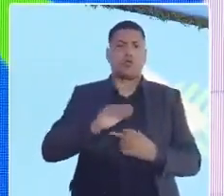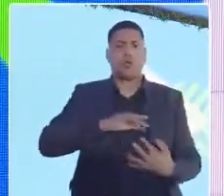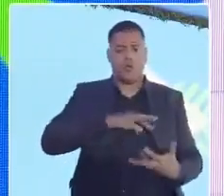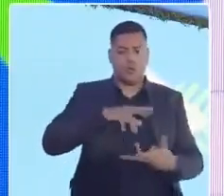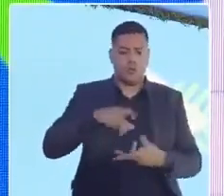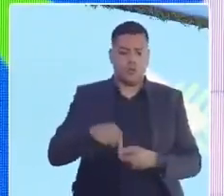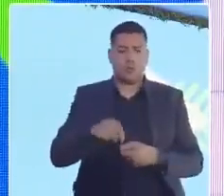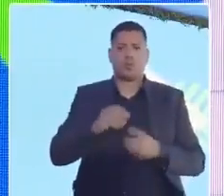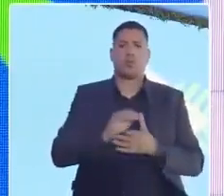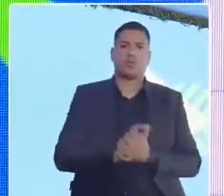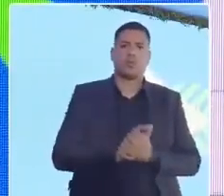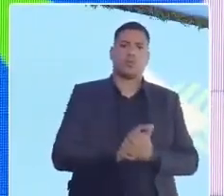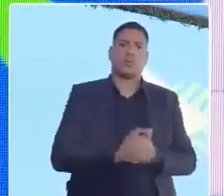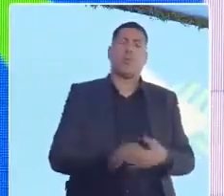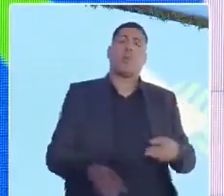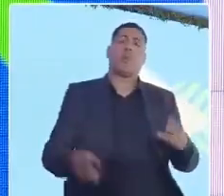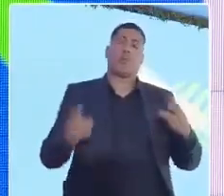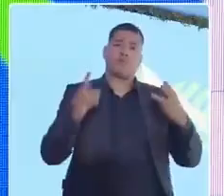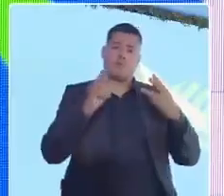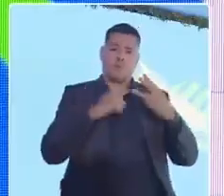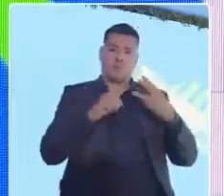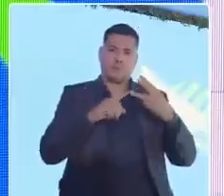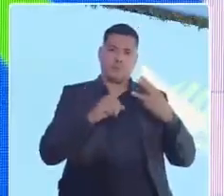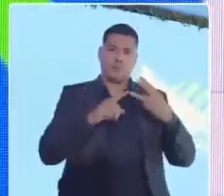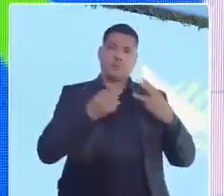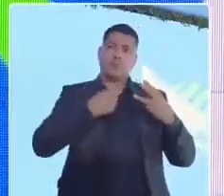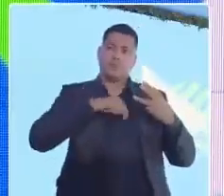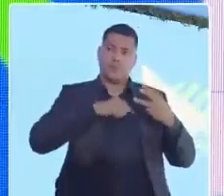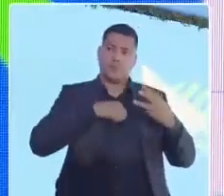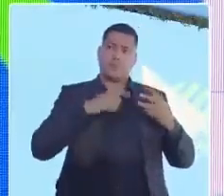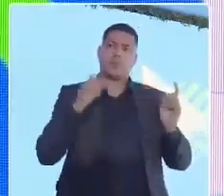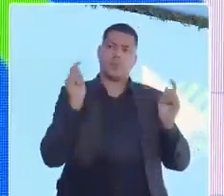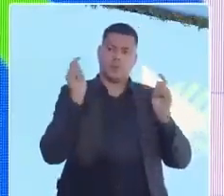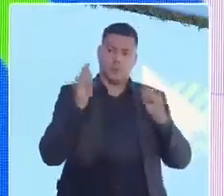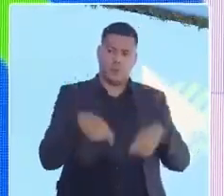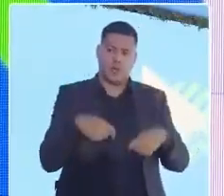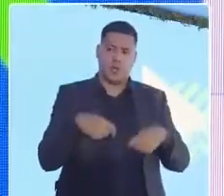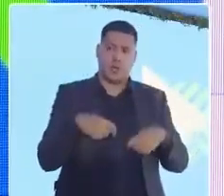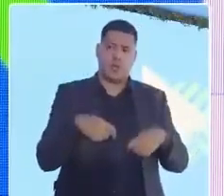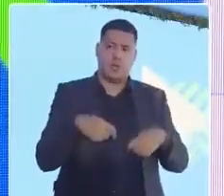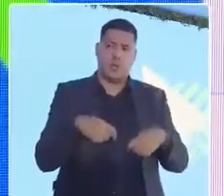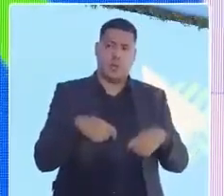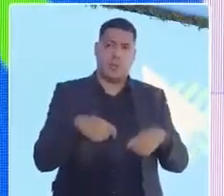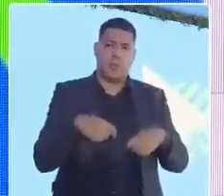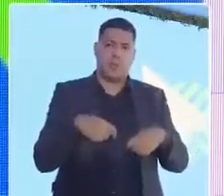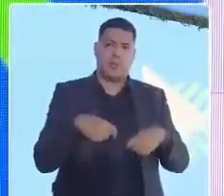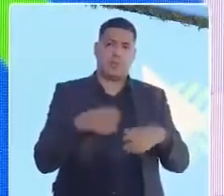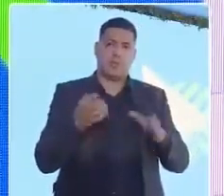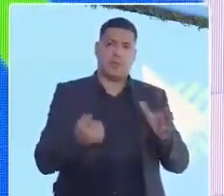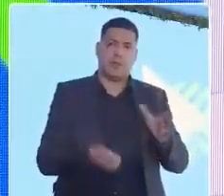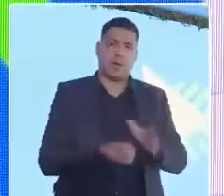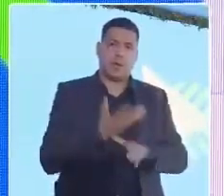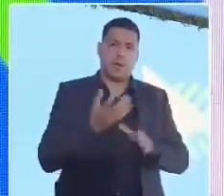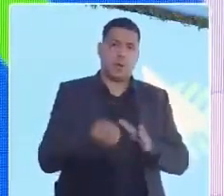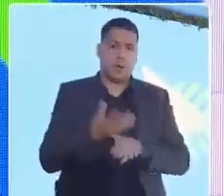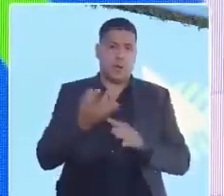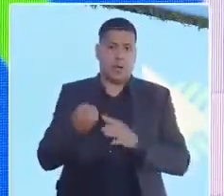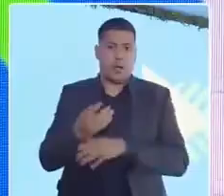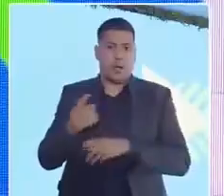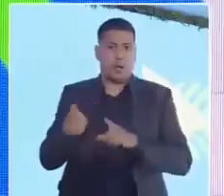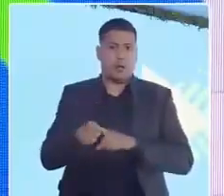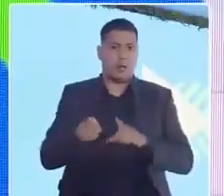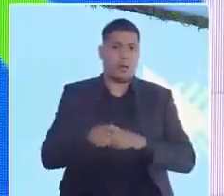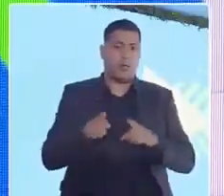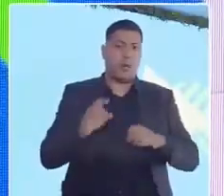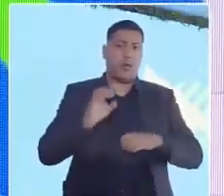ponto nós temos toda a possibilidade de ser os grandes produtores e exportadores de